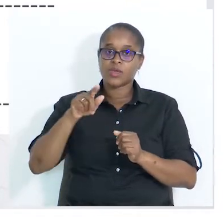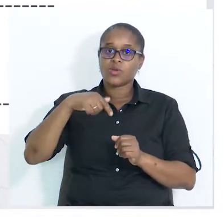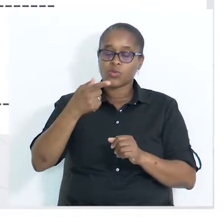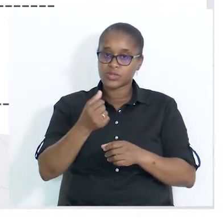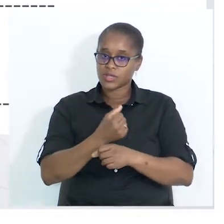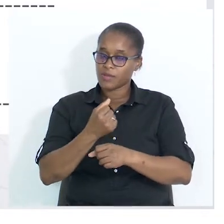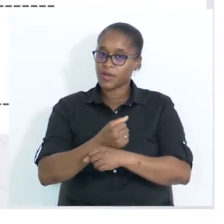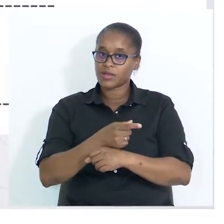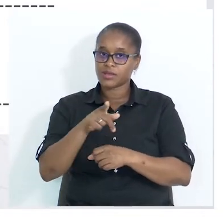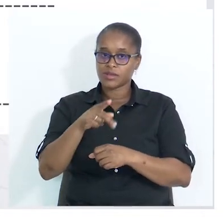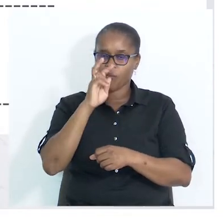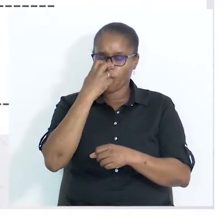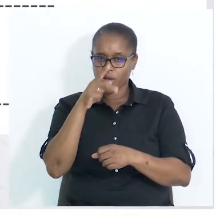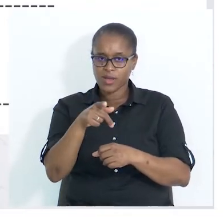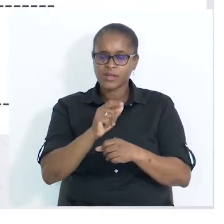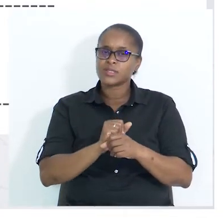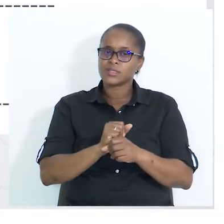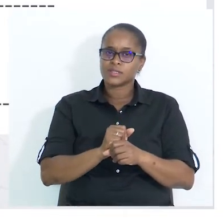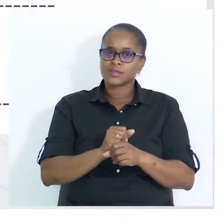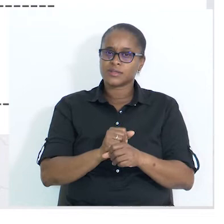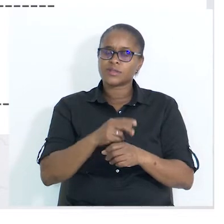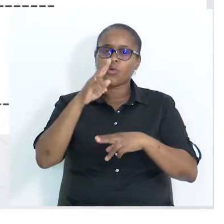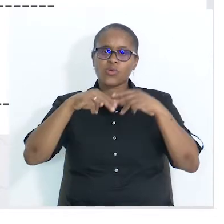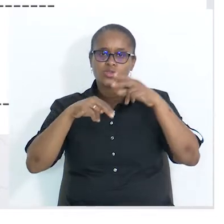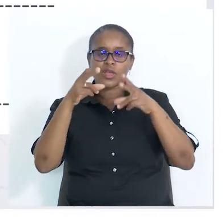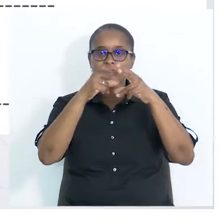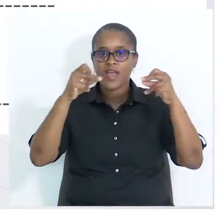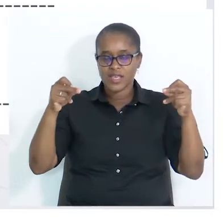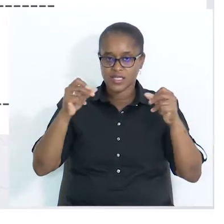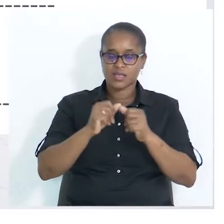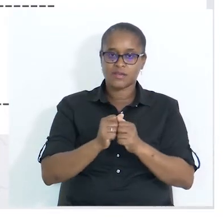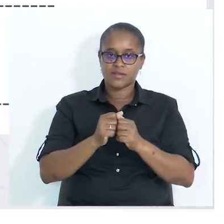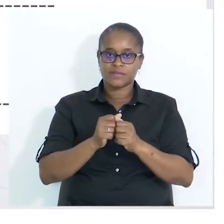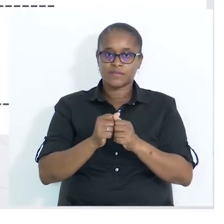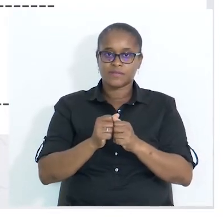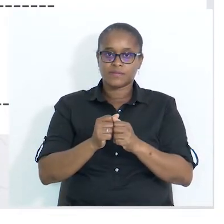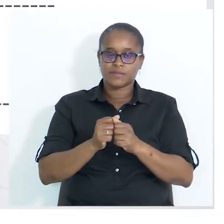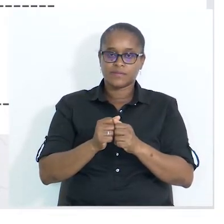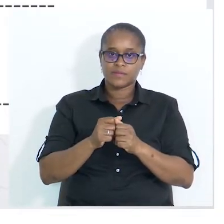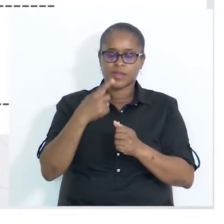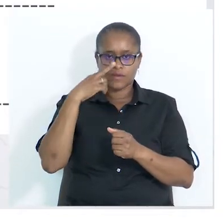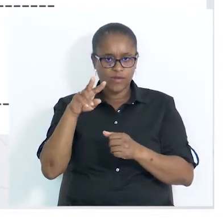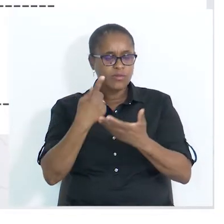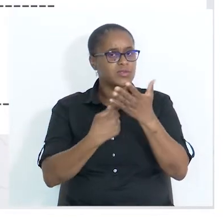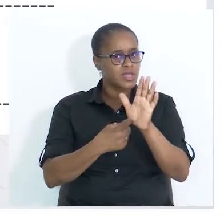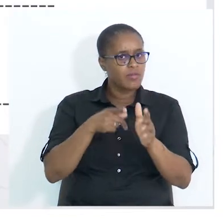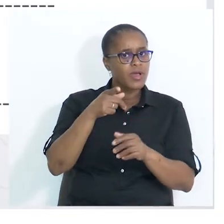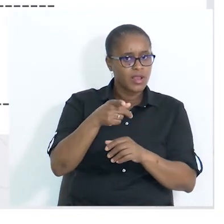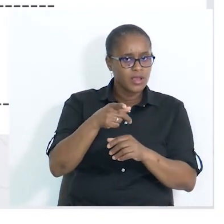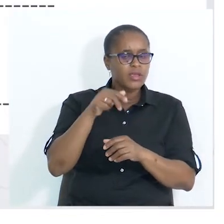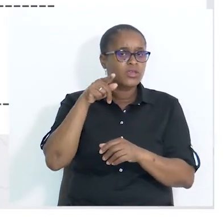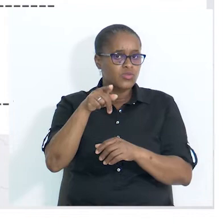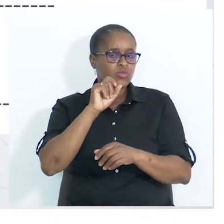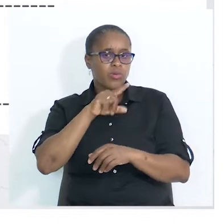Outro exercício é focar-nos na construção frásica. A gente viu algum exemplo ali, da qual